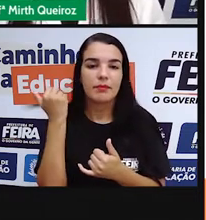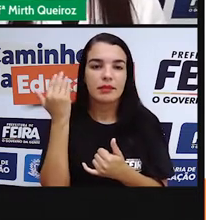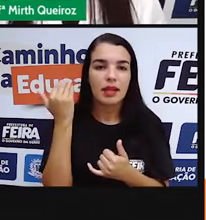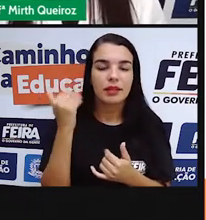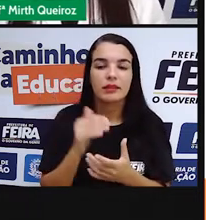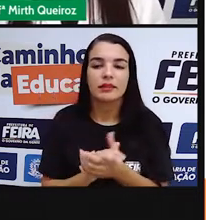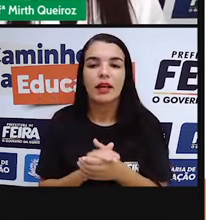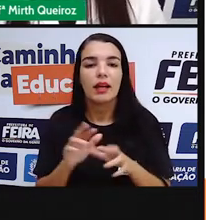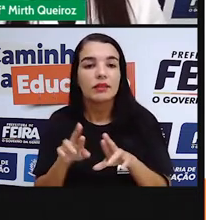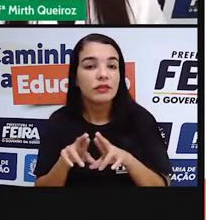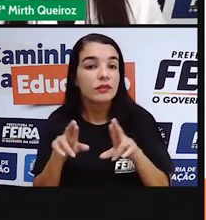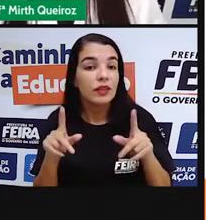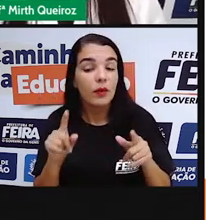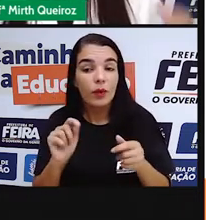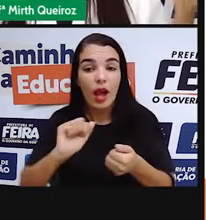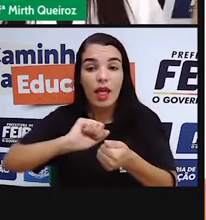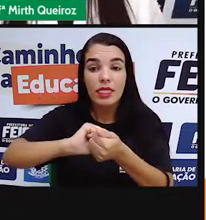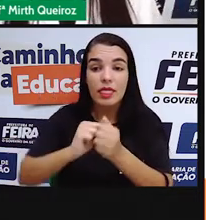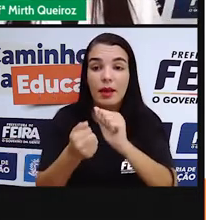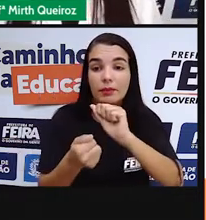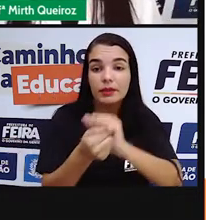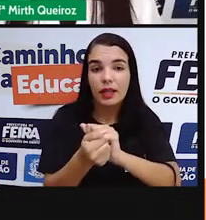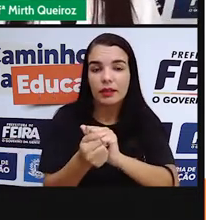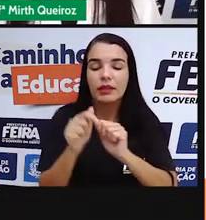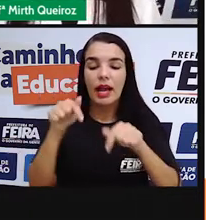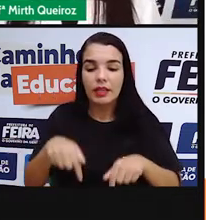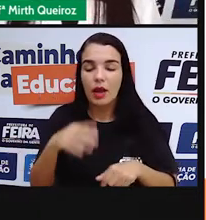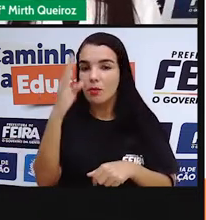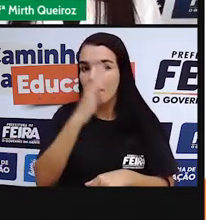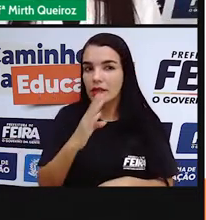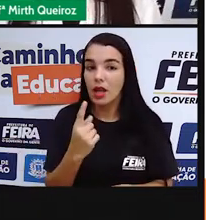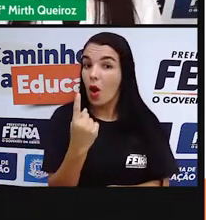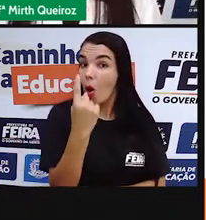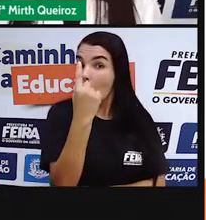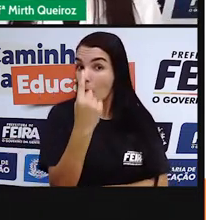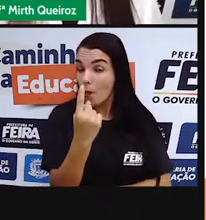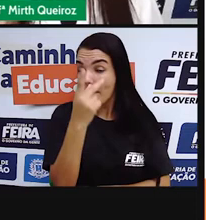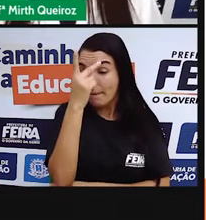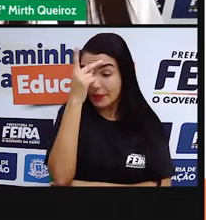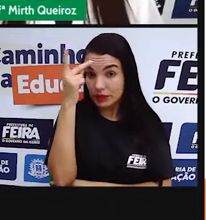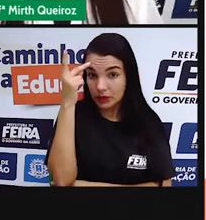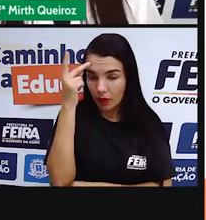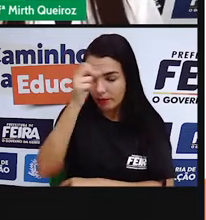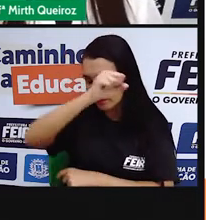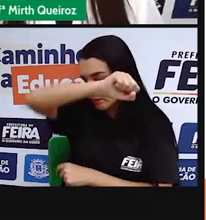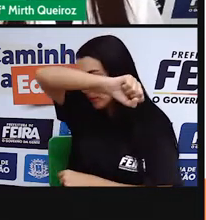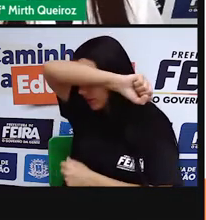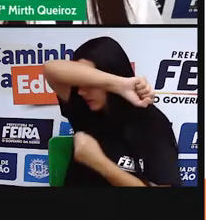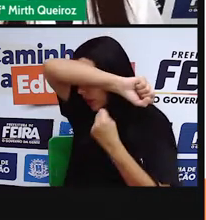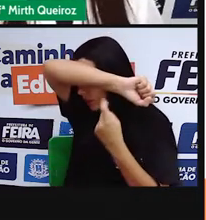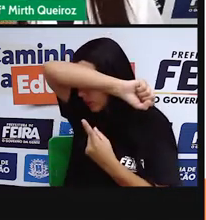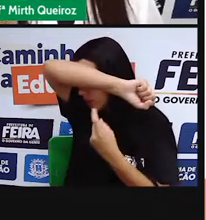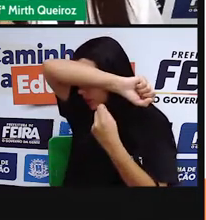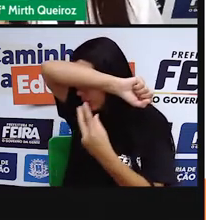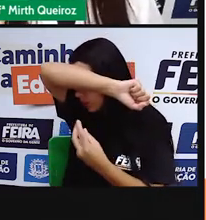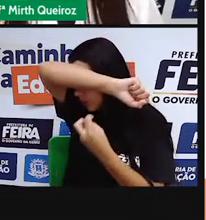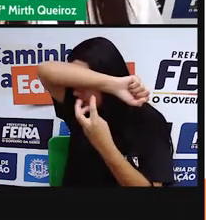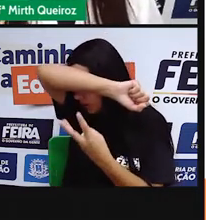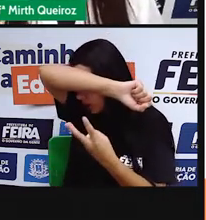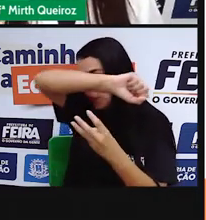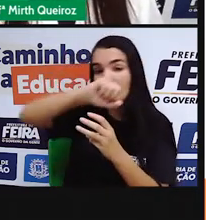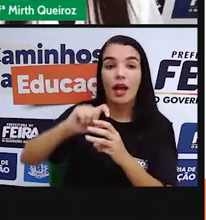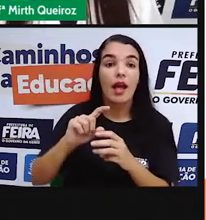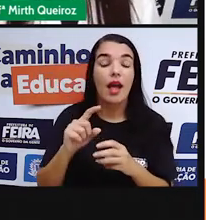tanto que nós utilizamos como uma pessoa fica contando, né? E as outras crianças vão esconder. Então, apenas